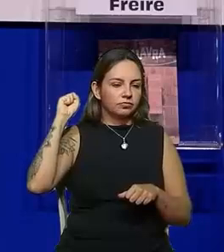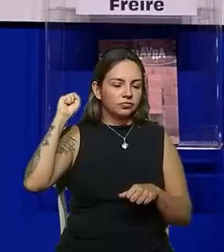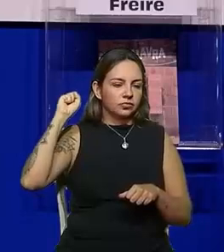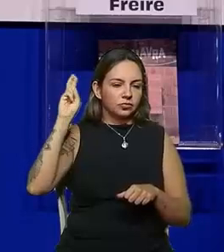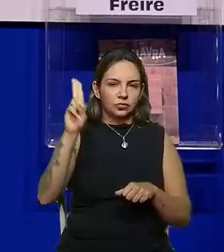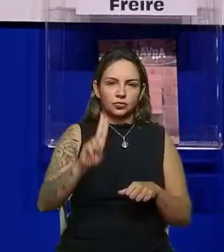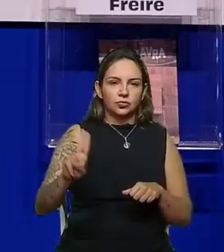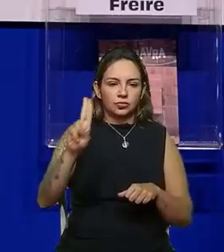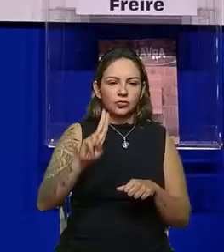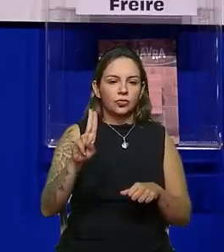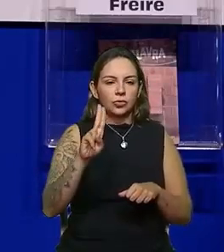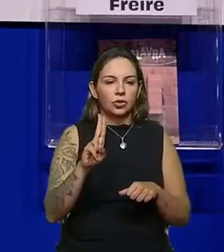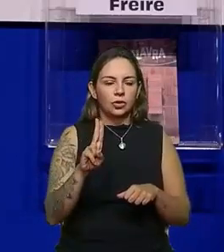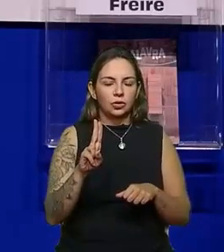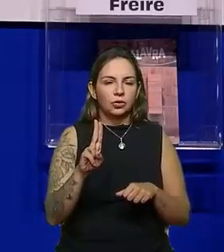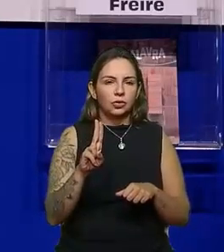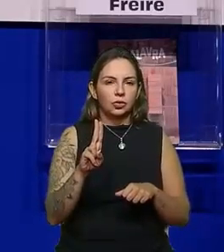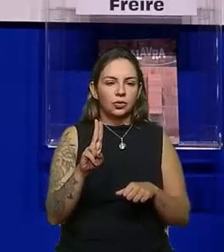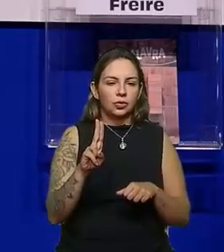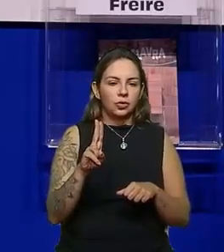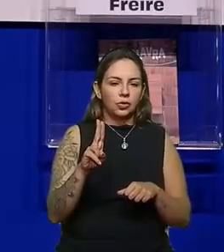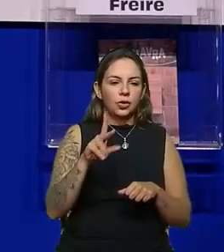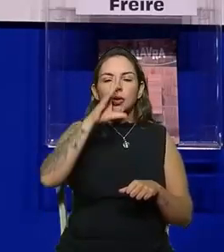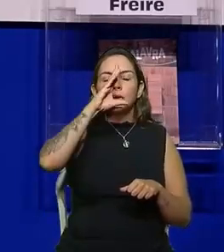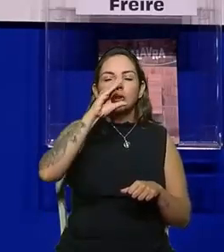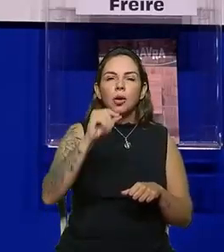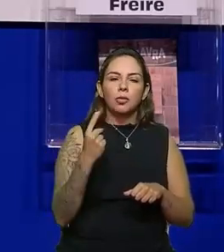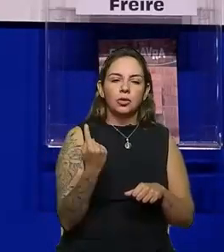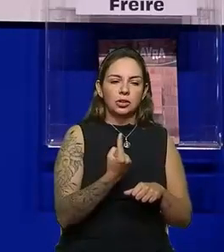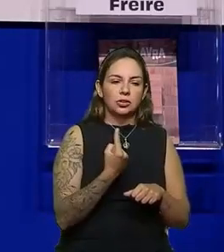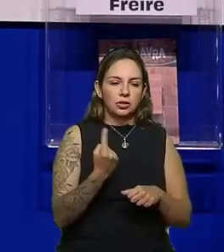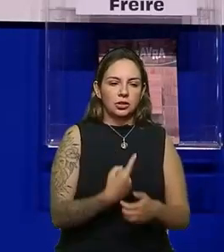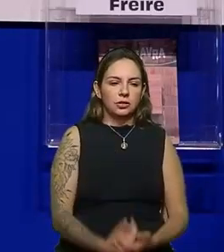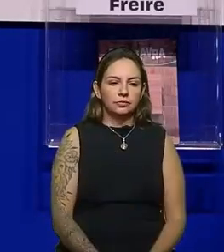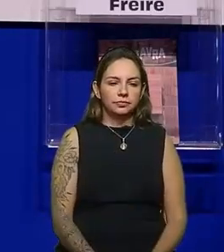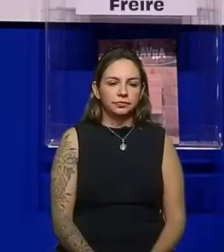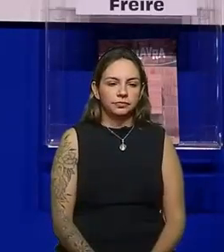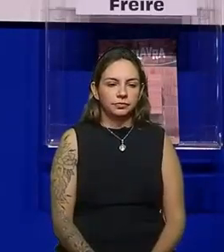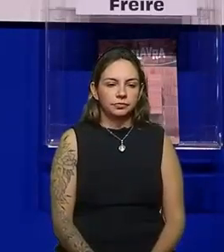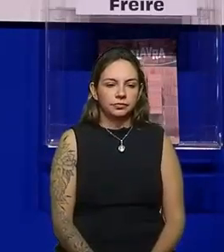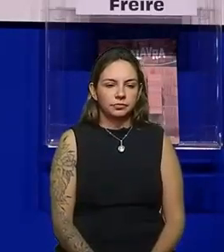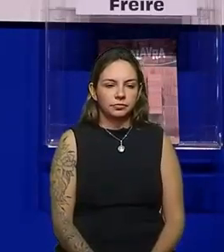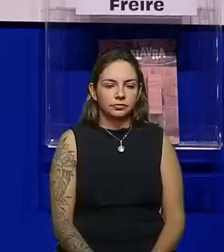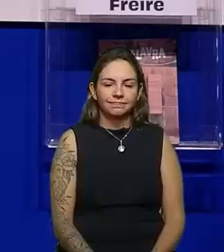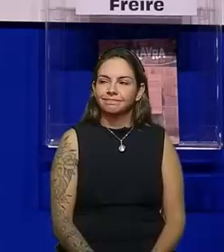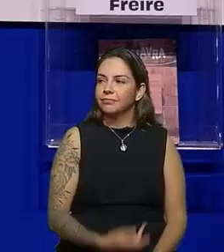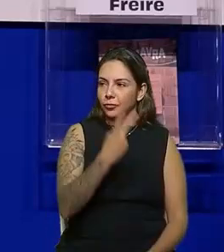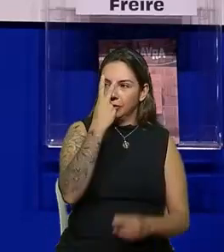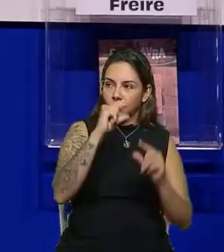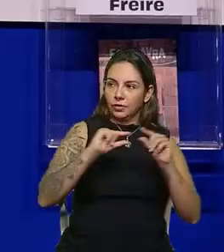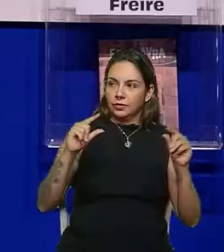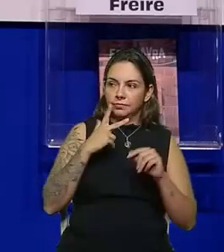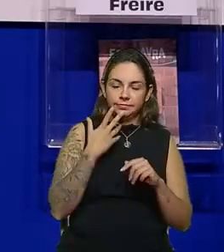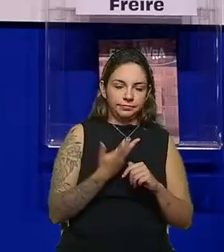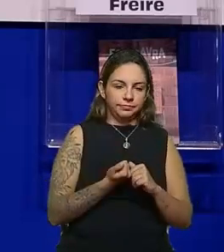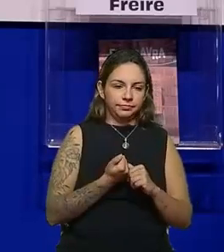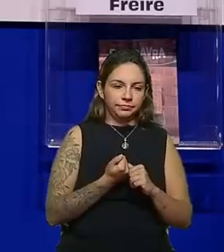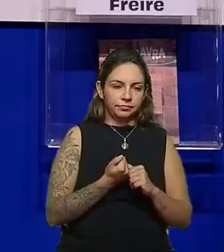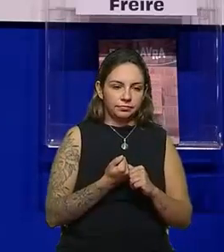irreparáveis uivos do lobo da solidão. E agora, 2 versos que eu acho maravilhosos. Ele